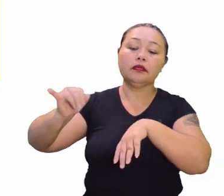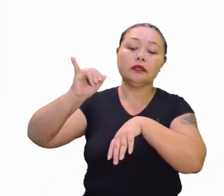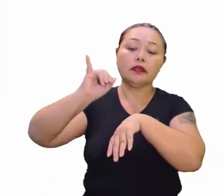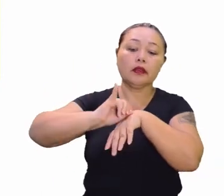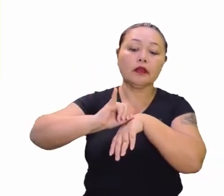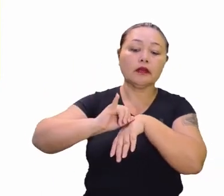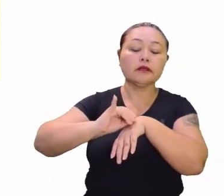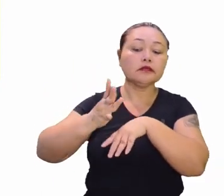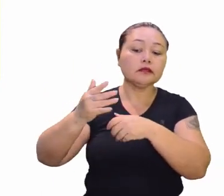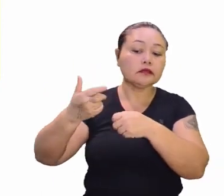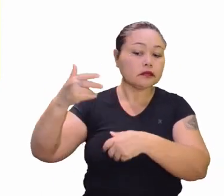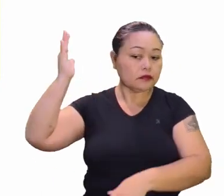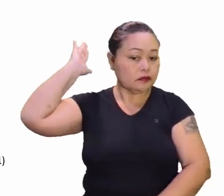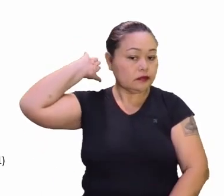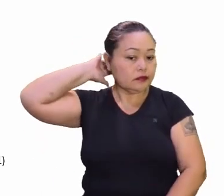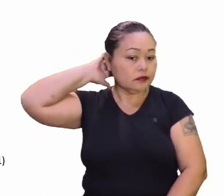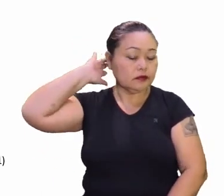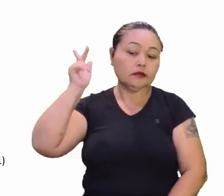e Porto Velho.